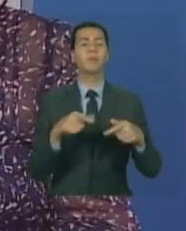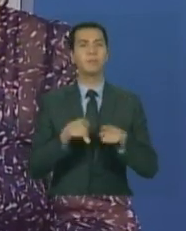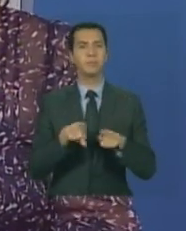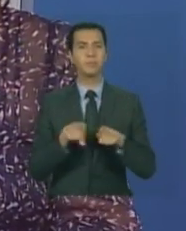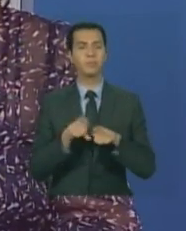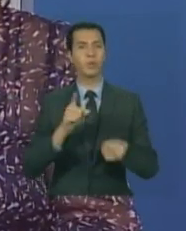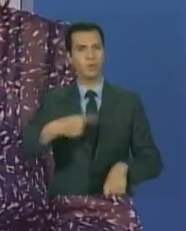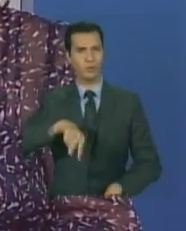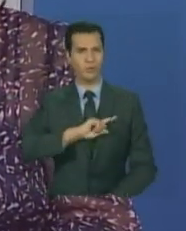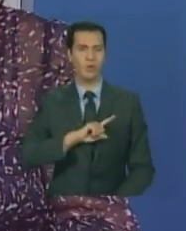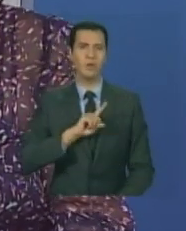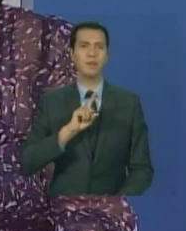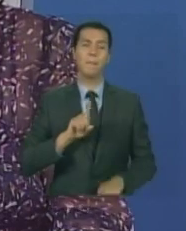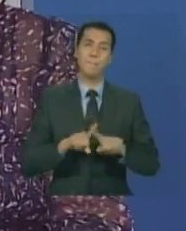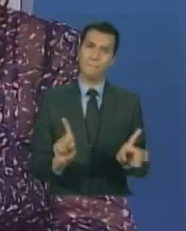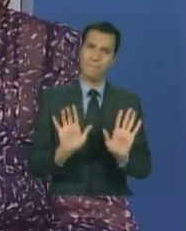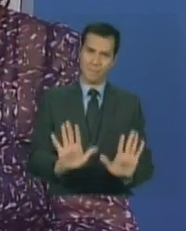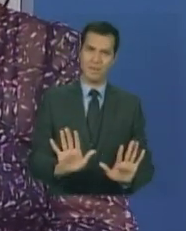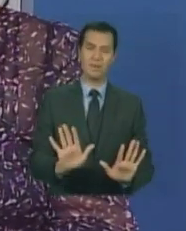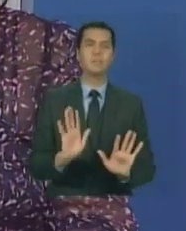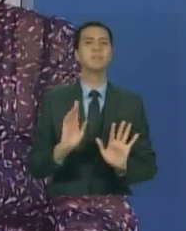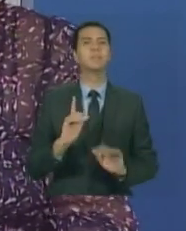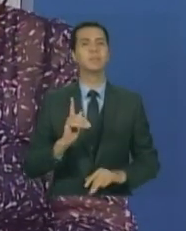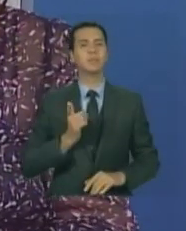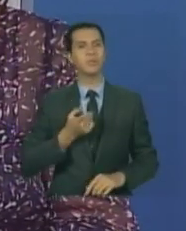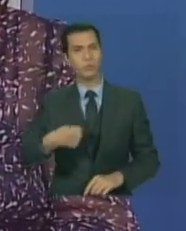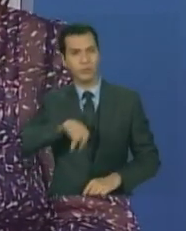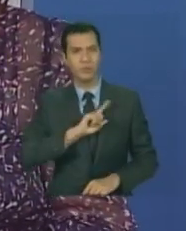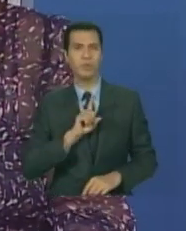né, dos nossos atores,